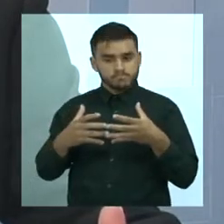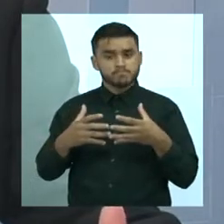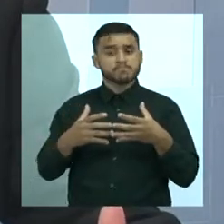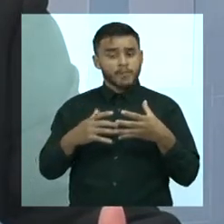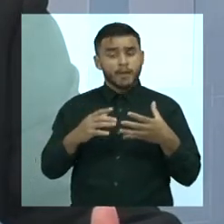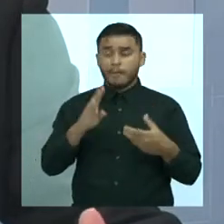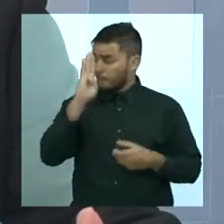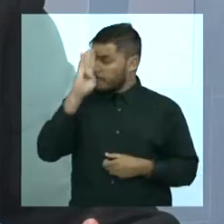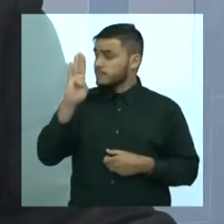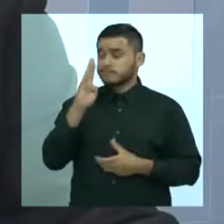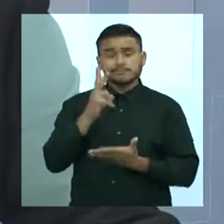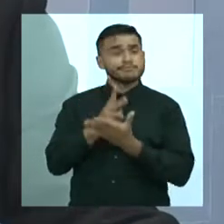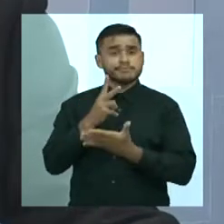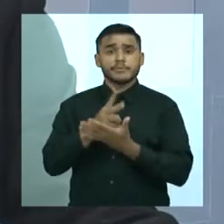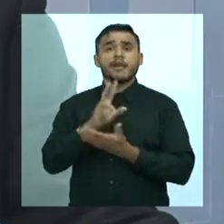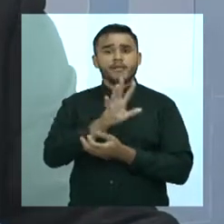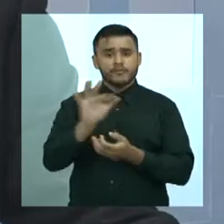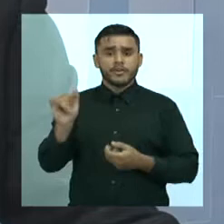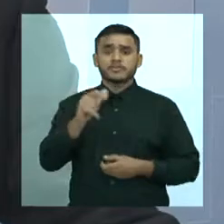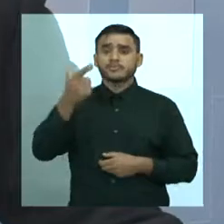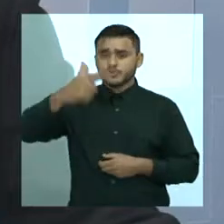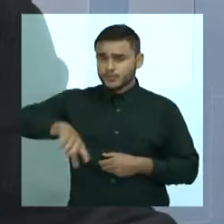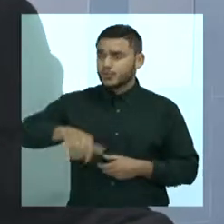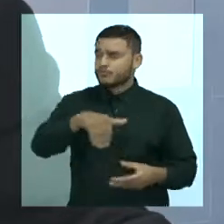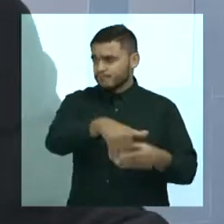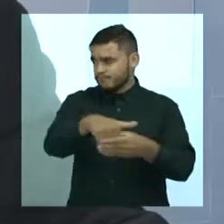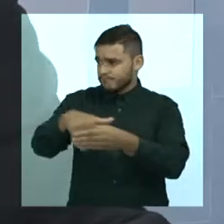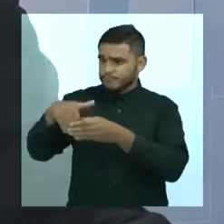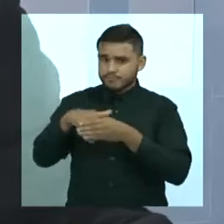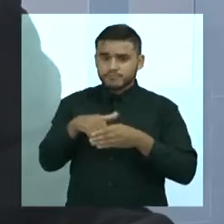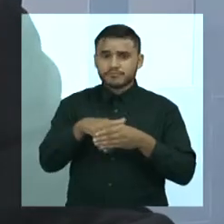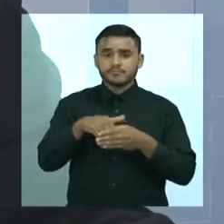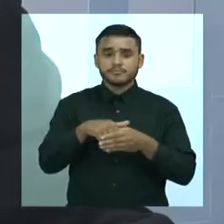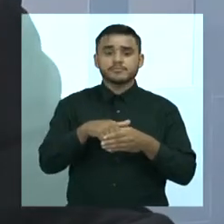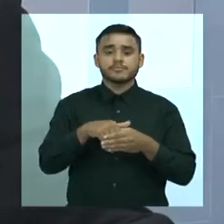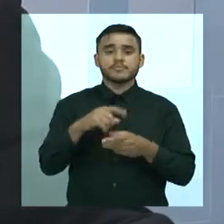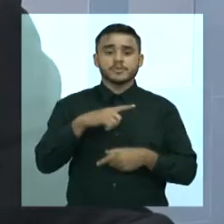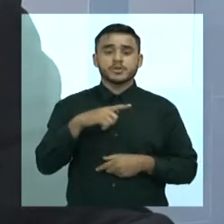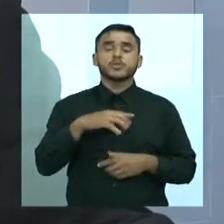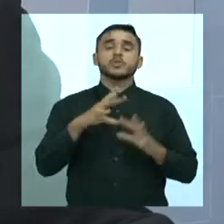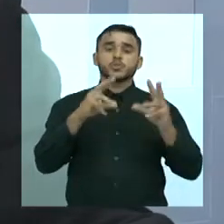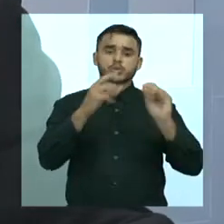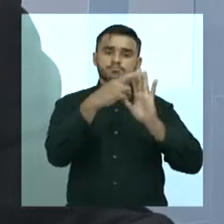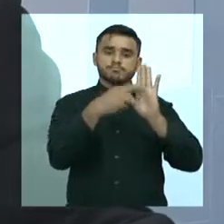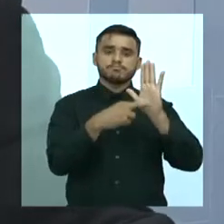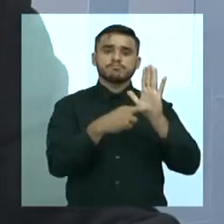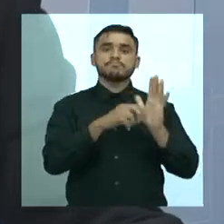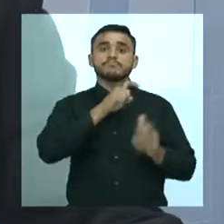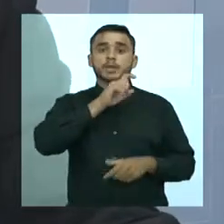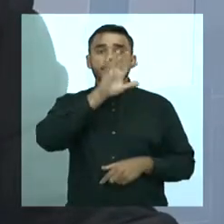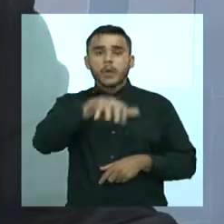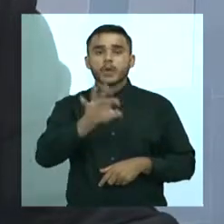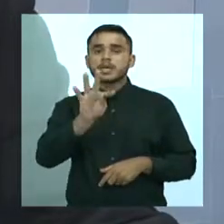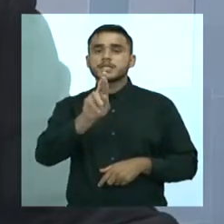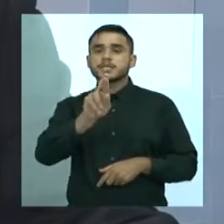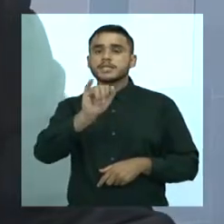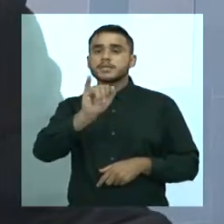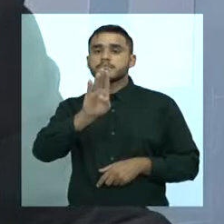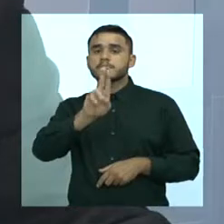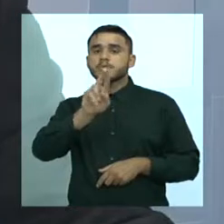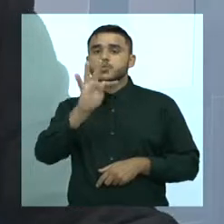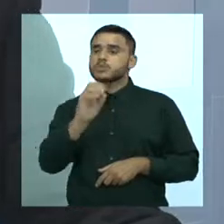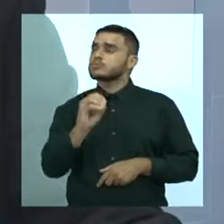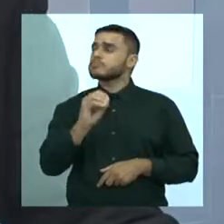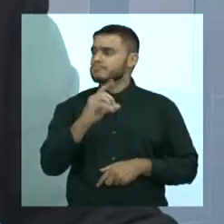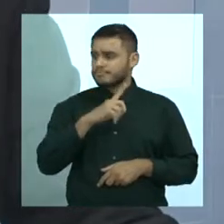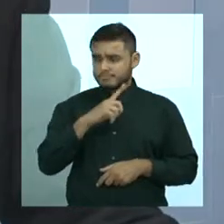que provavelmente também vai se repetir na votação da reforma da tributária também, que é simultânea nas duas